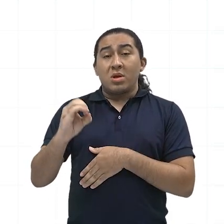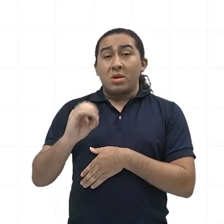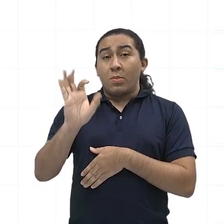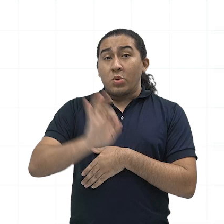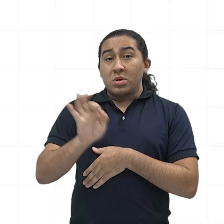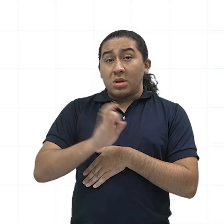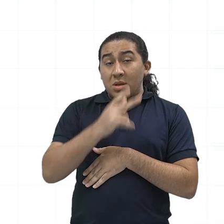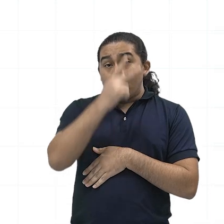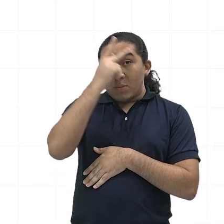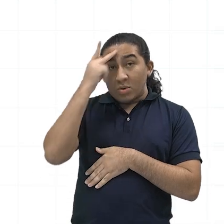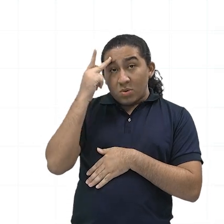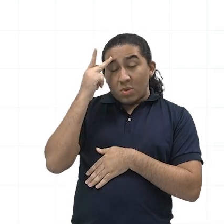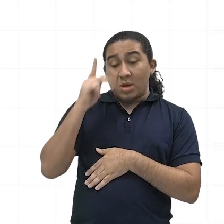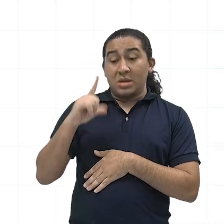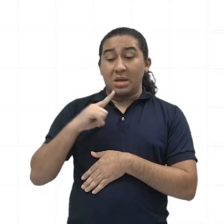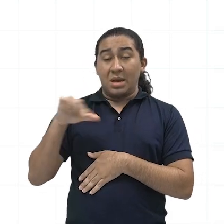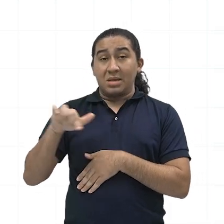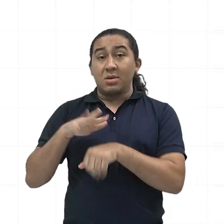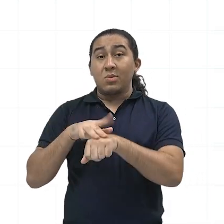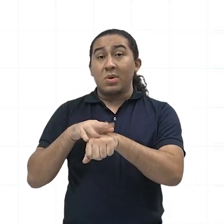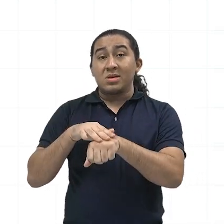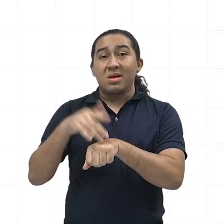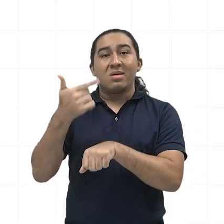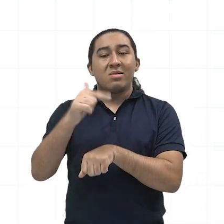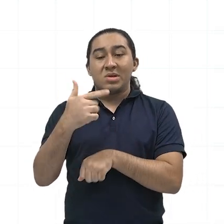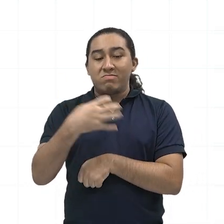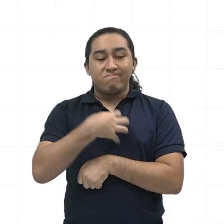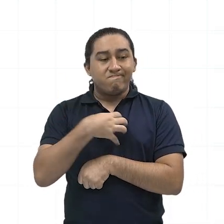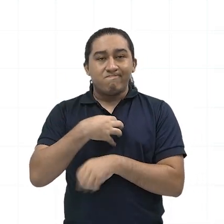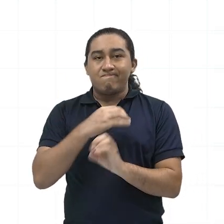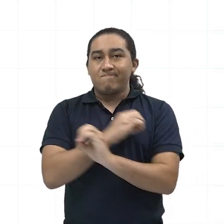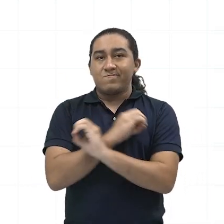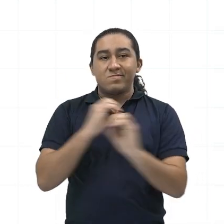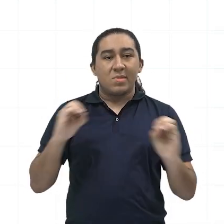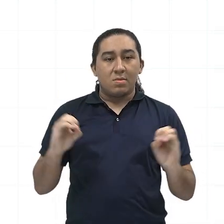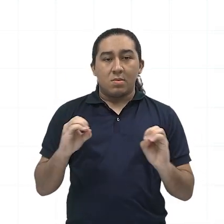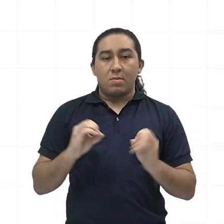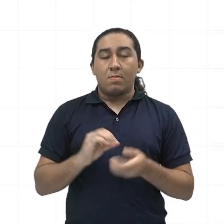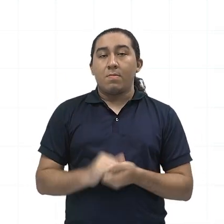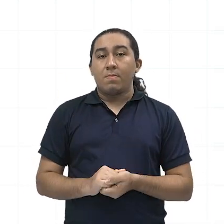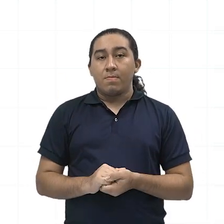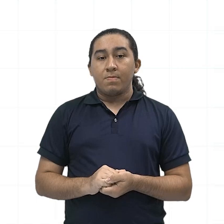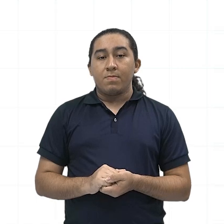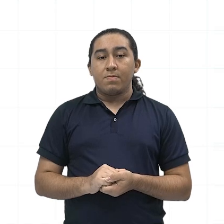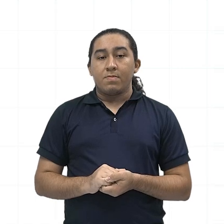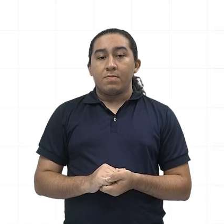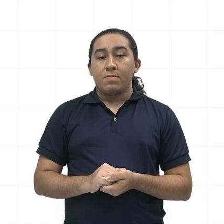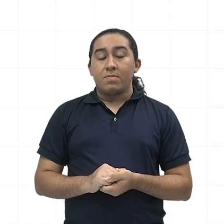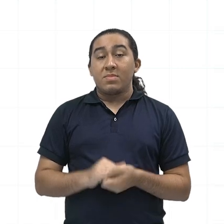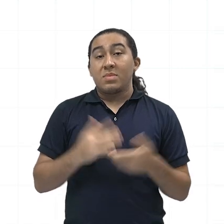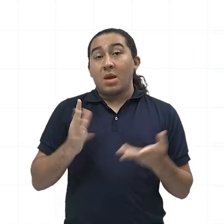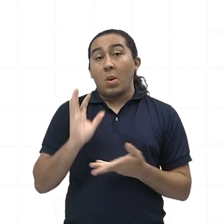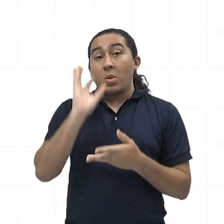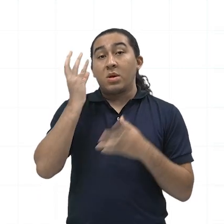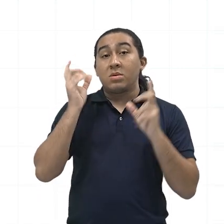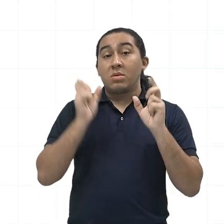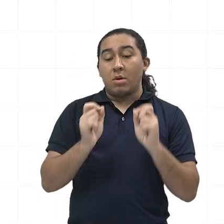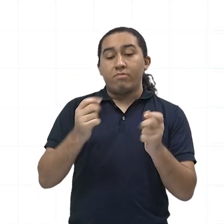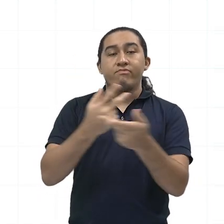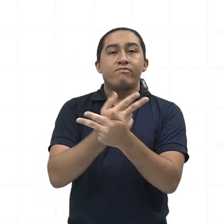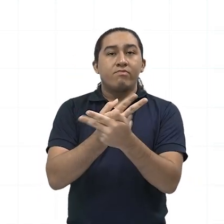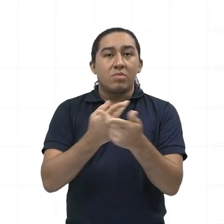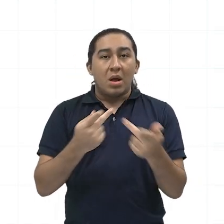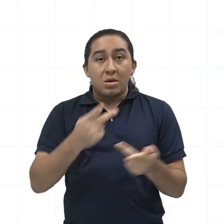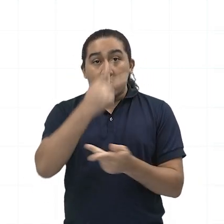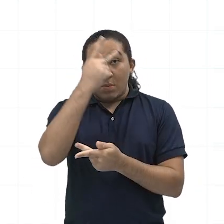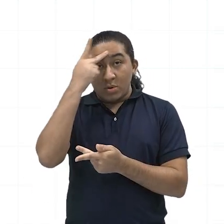pessoas com hepatite C não apresentam qualquer manifestação, o que faz com que muitos indivíduos,